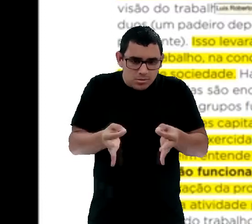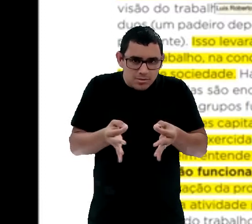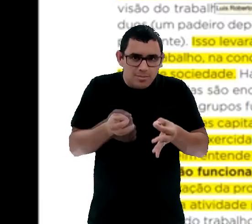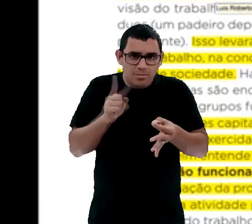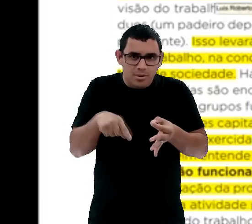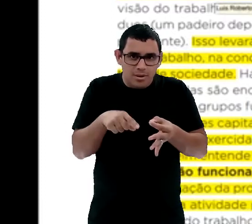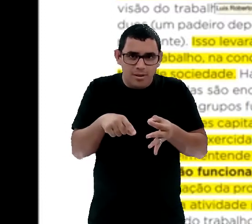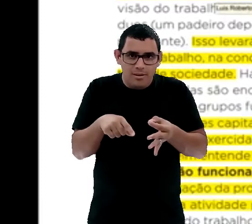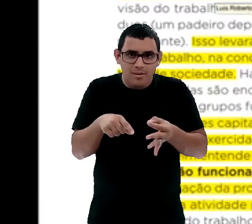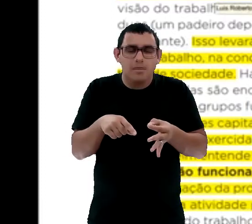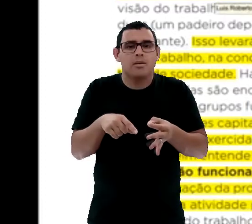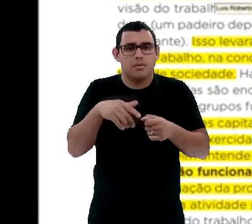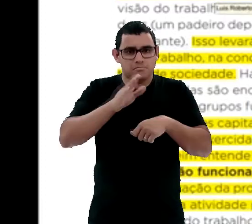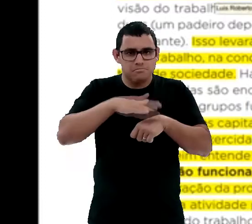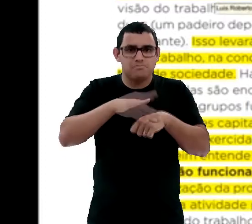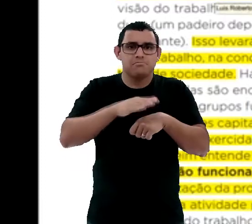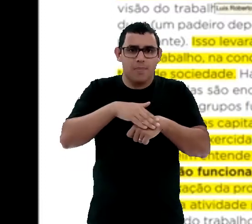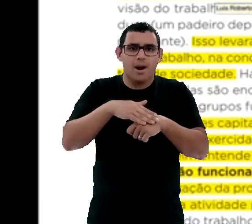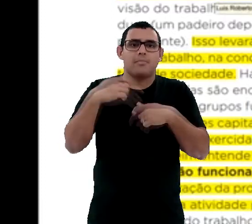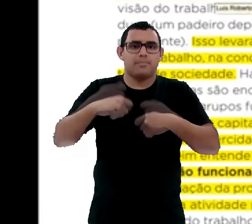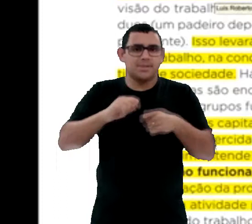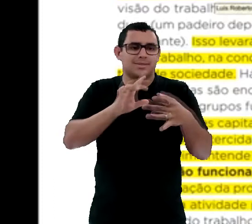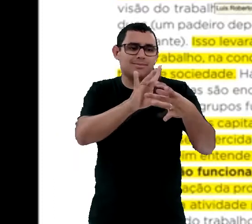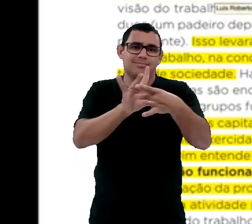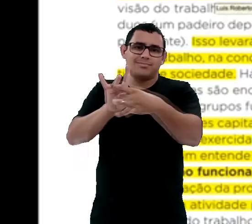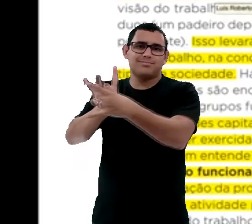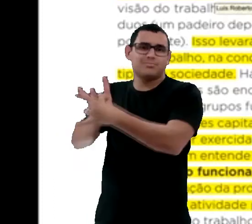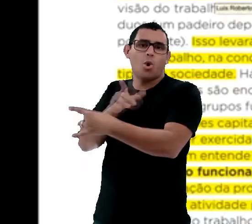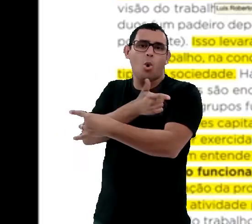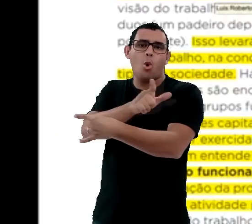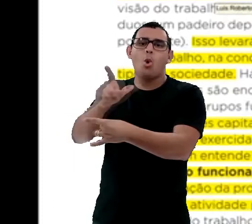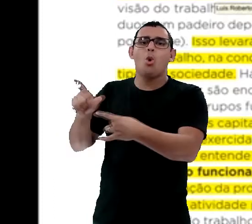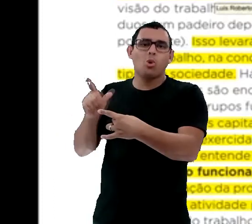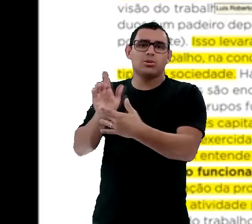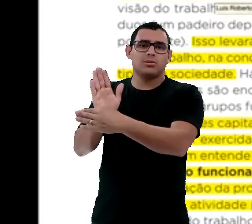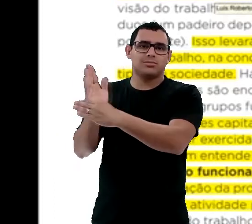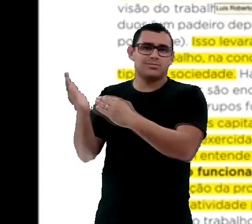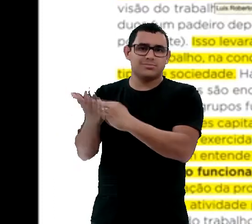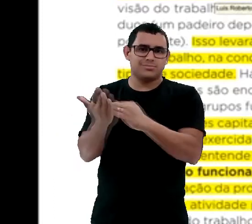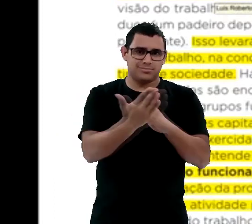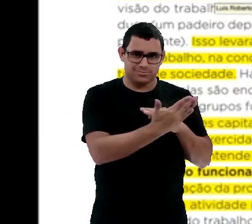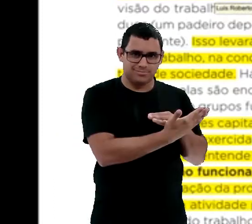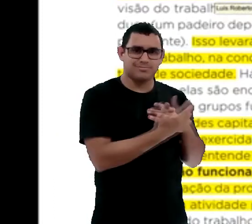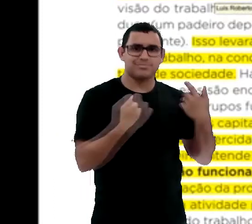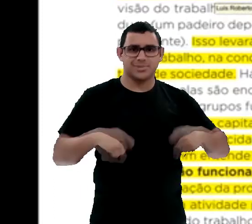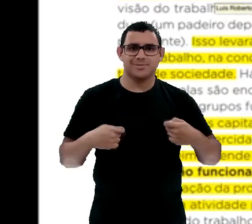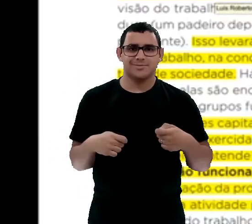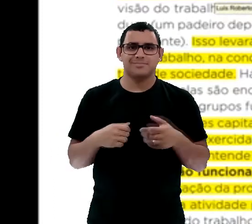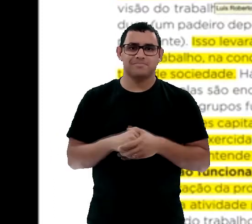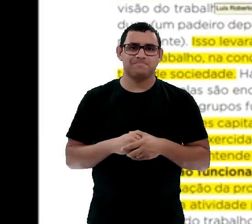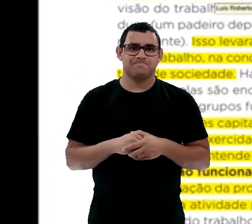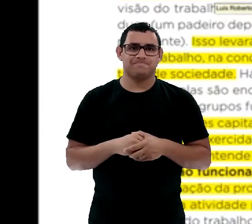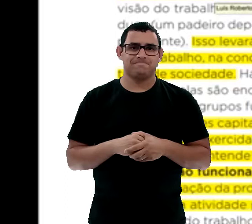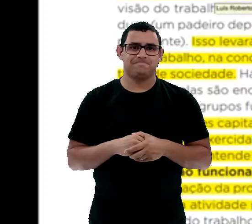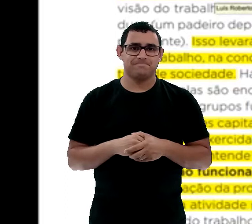se formam. Então, quanto mais especializado, quanto mais dividido em etapas o trabalho for, ou a produção